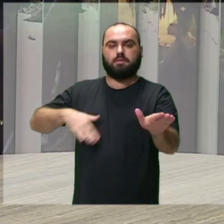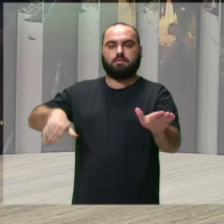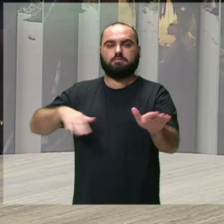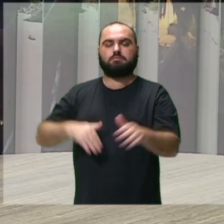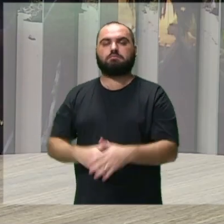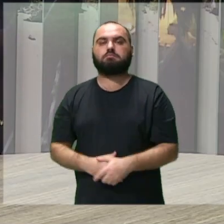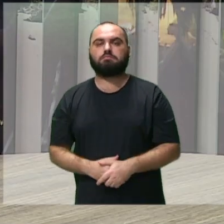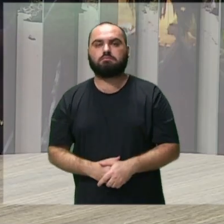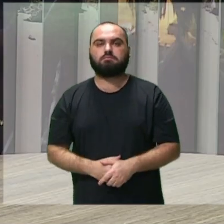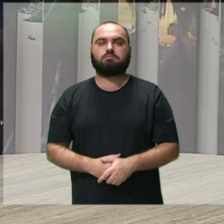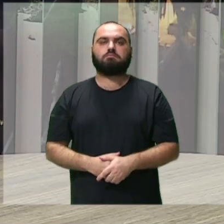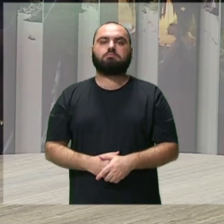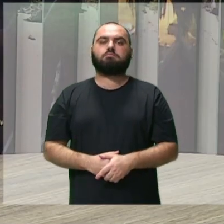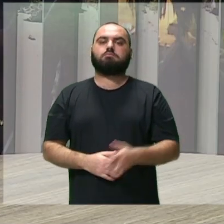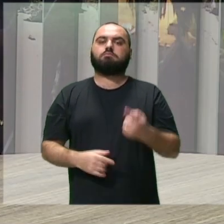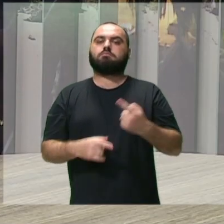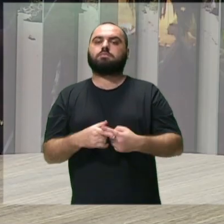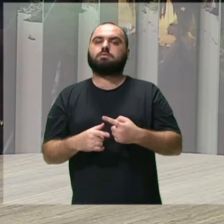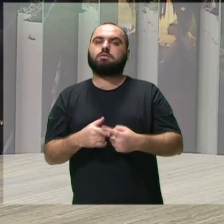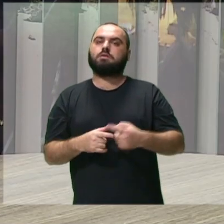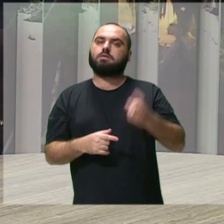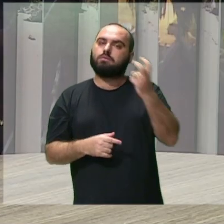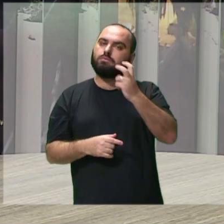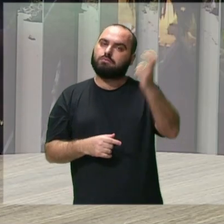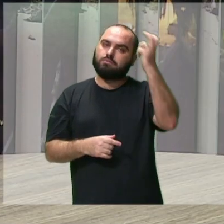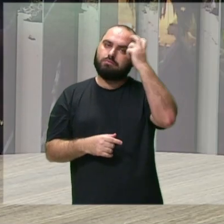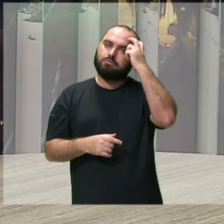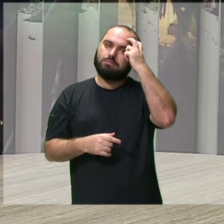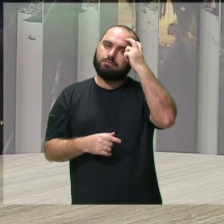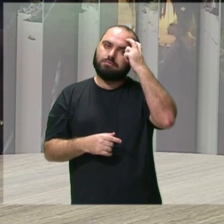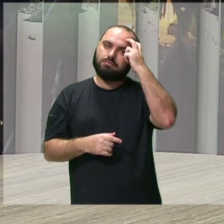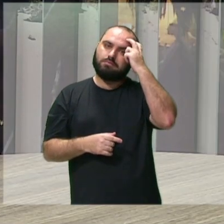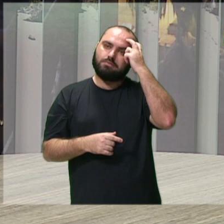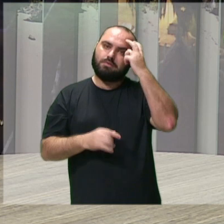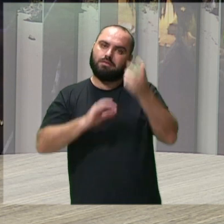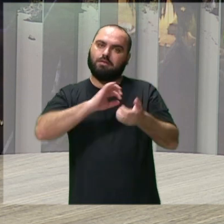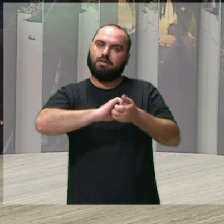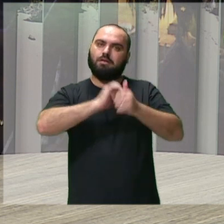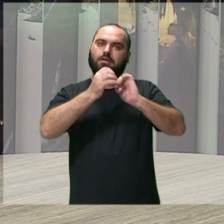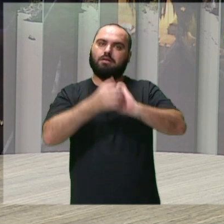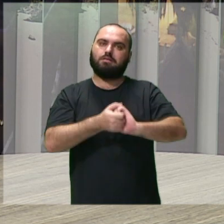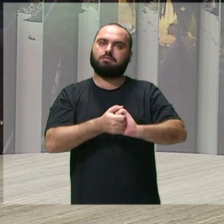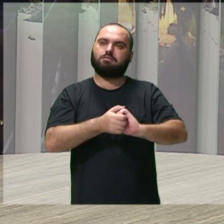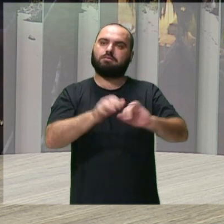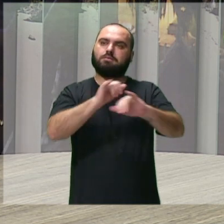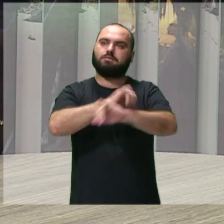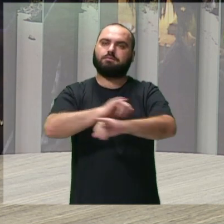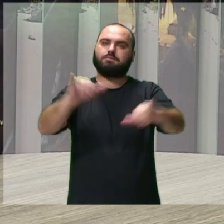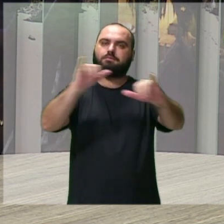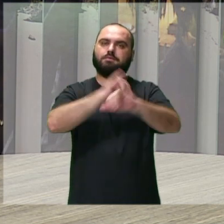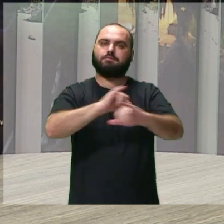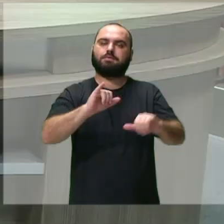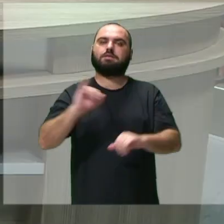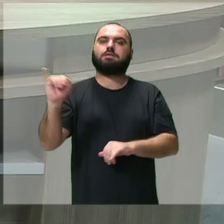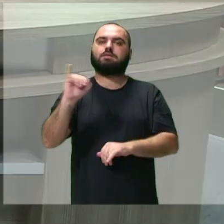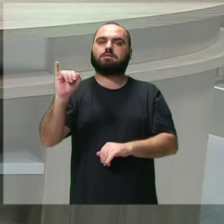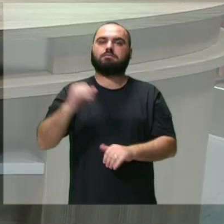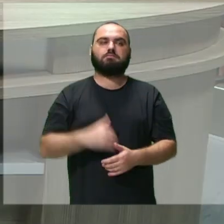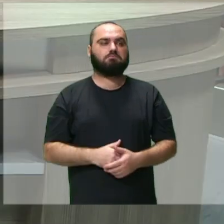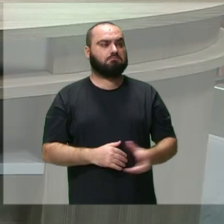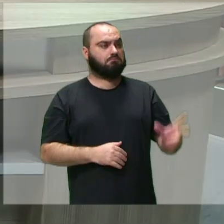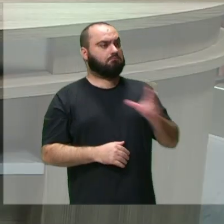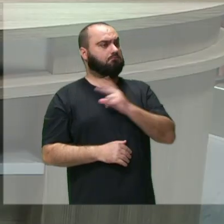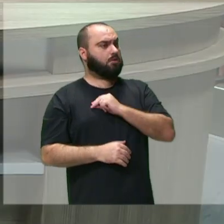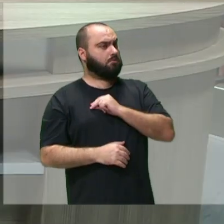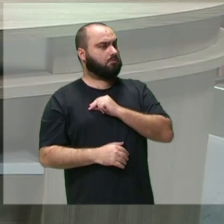A intenção é exportar a nossa cultura, a nossa arte e a nossa cultura, a cultura itajaiense. Nossa, que ideia boa. E quem que